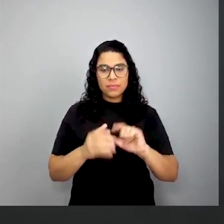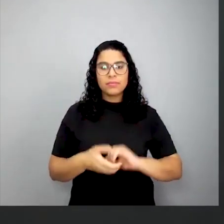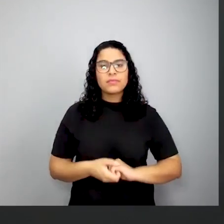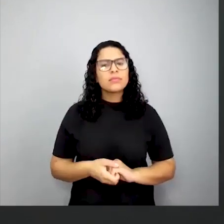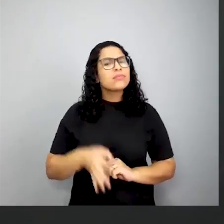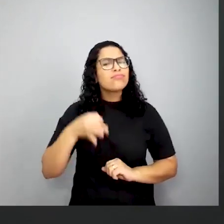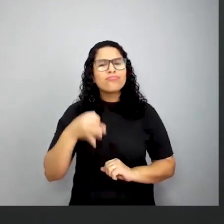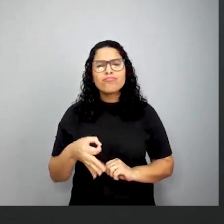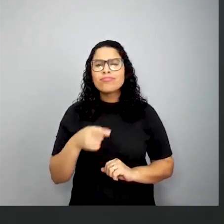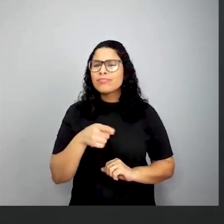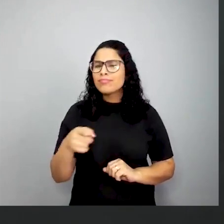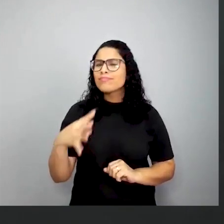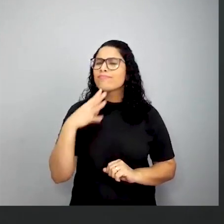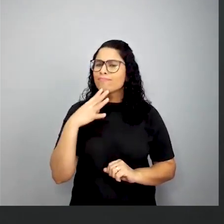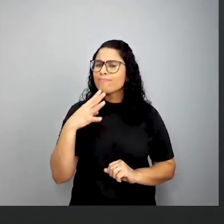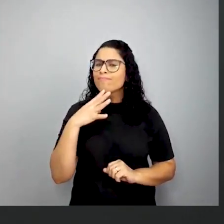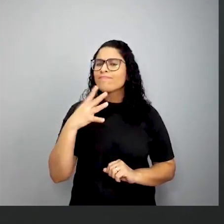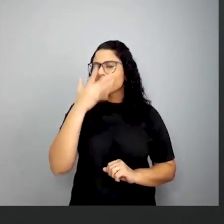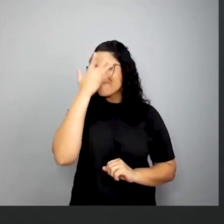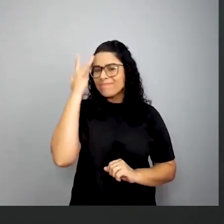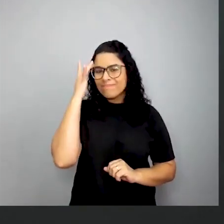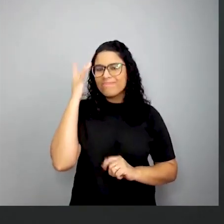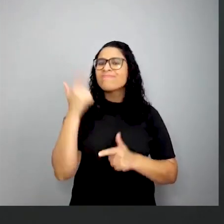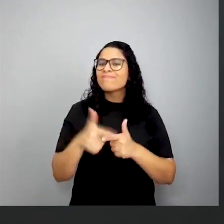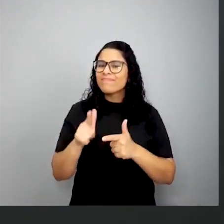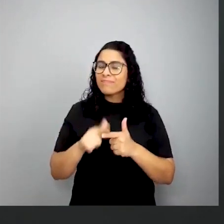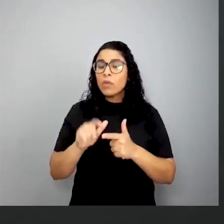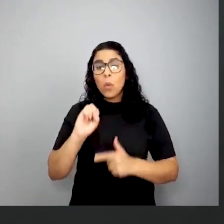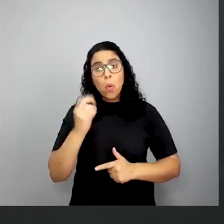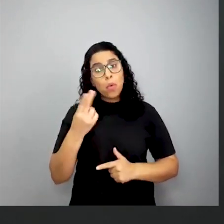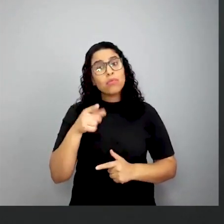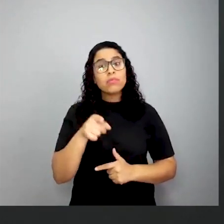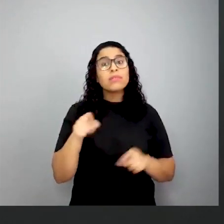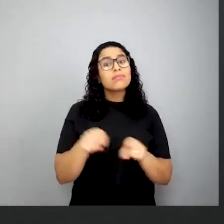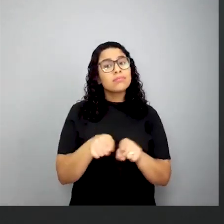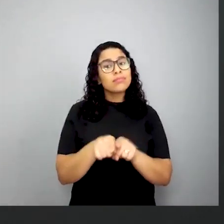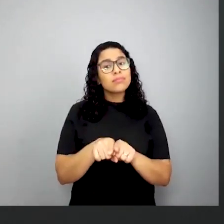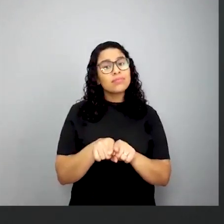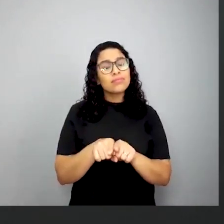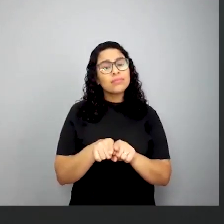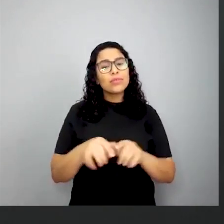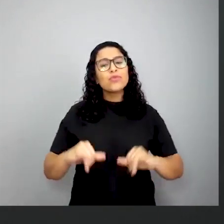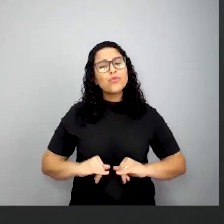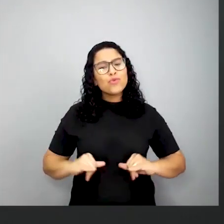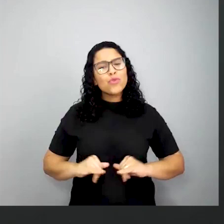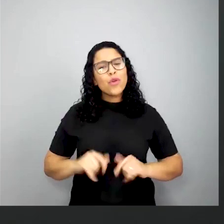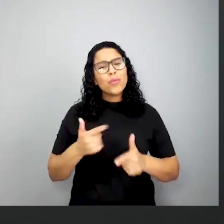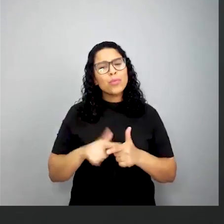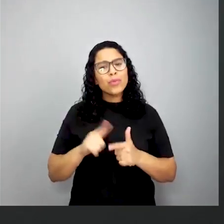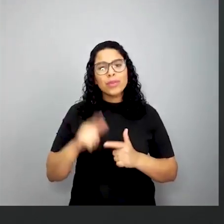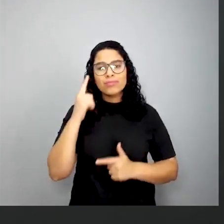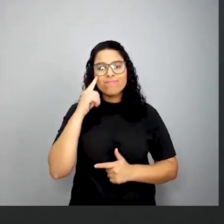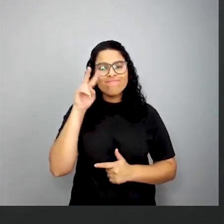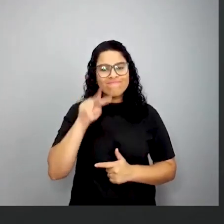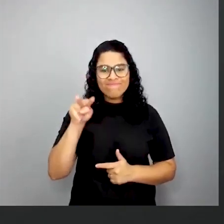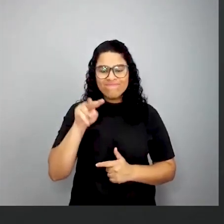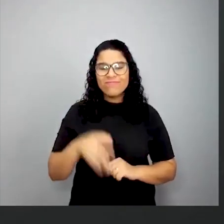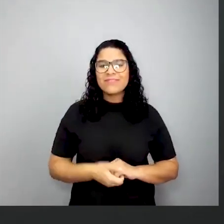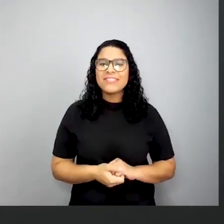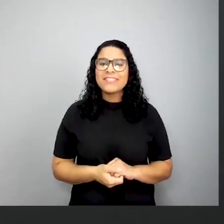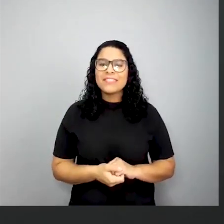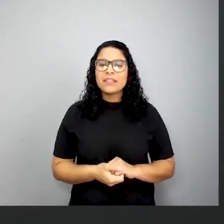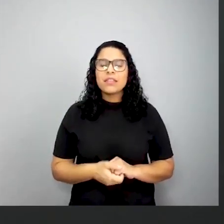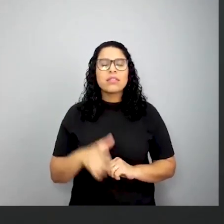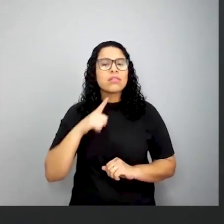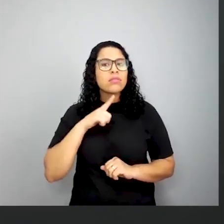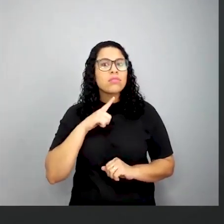Com certeza você conhece ou você também sofre de algum problema de visão. Infelizmente, temos um imenso